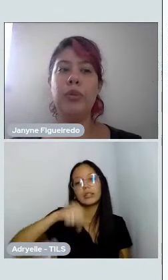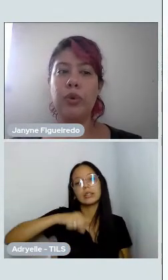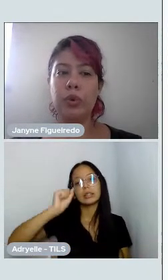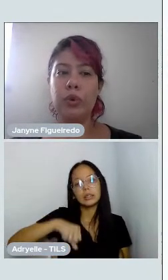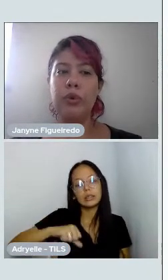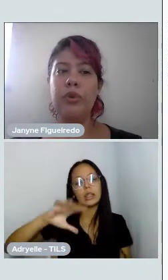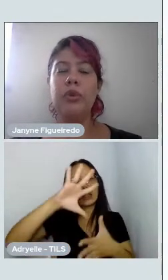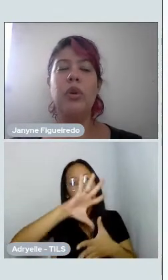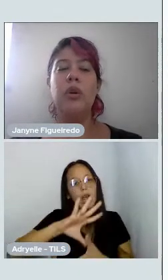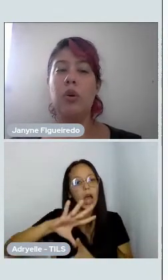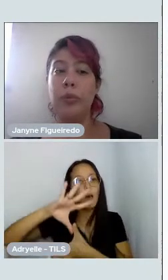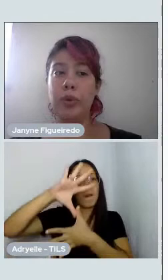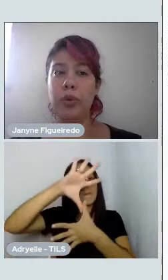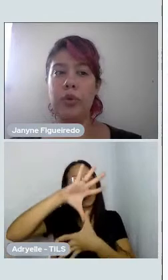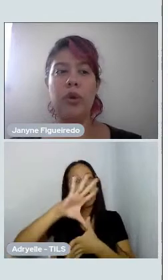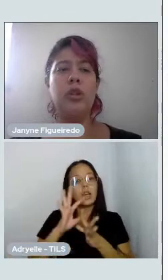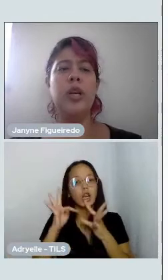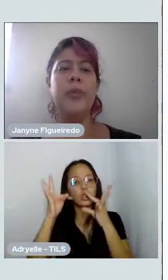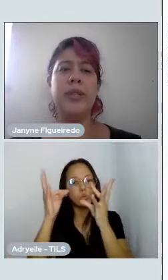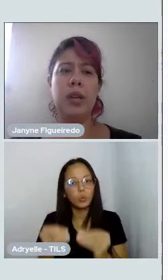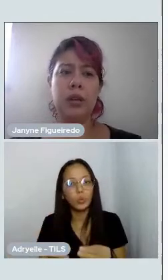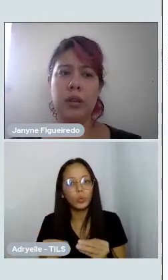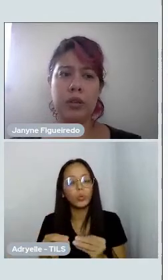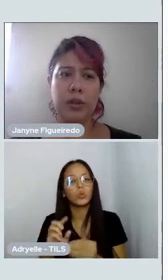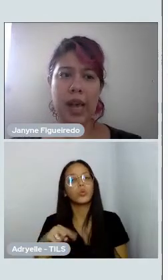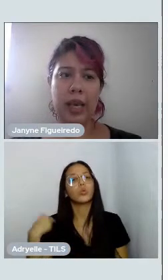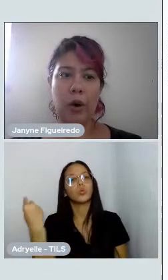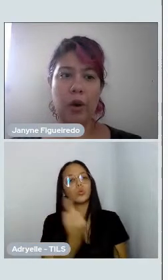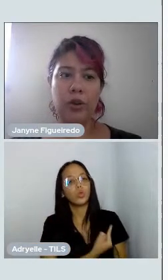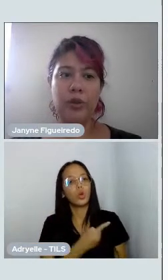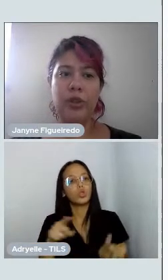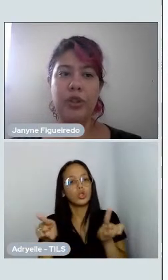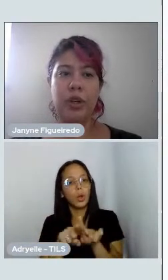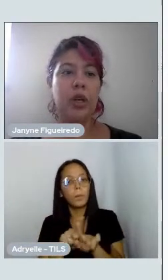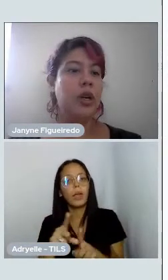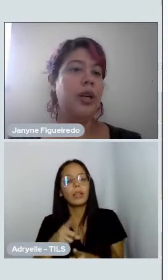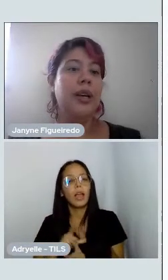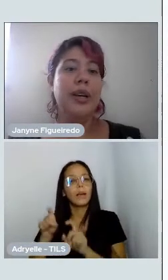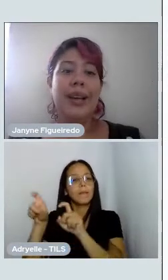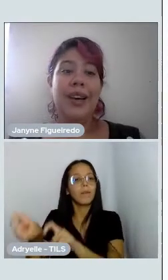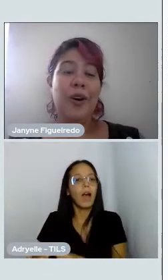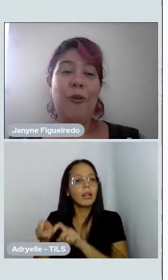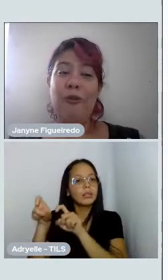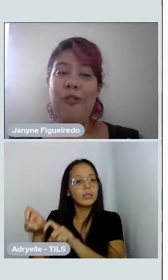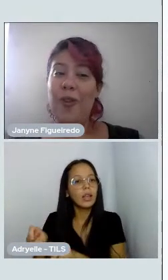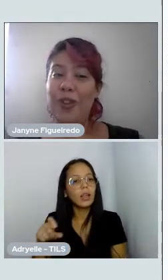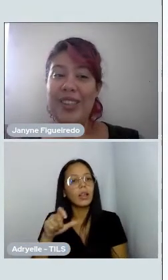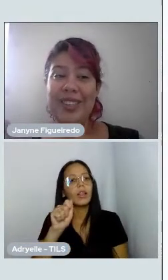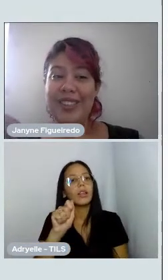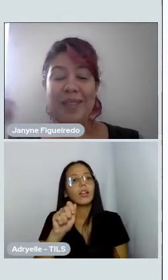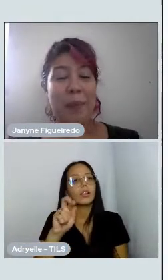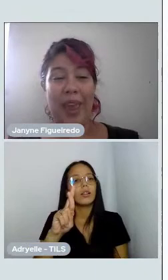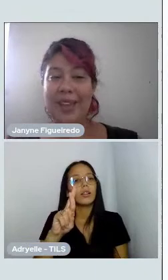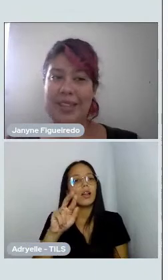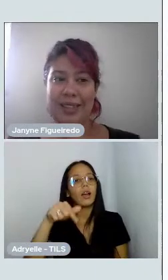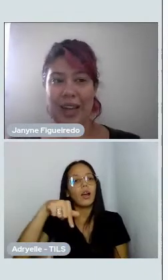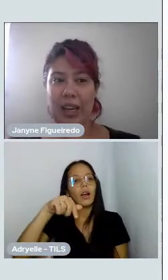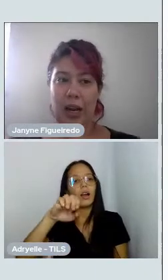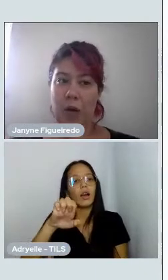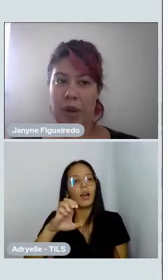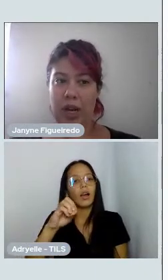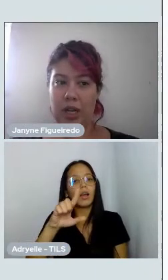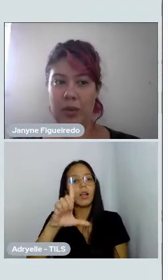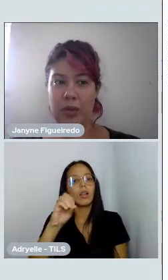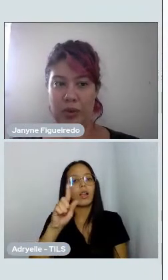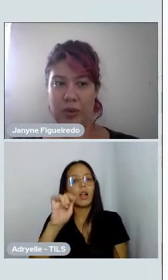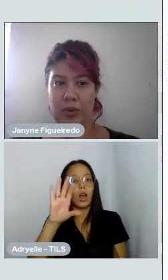Américas como um todo. Nós temos sítios arqueológicos com fontes imensas